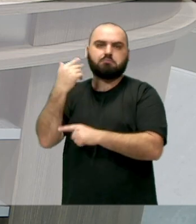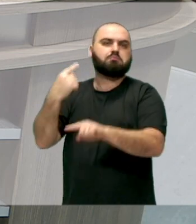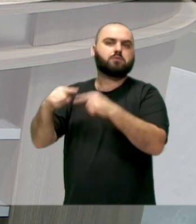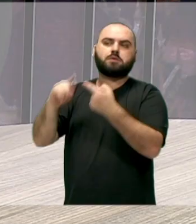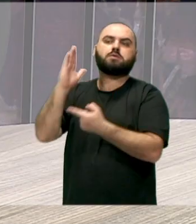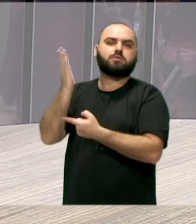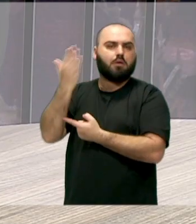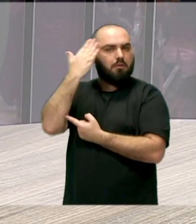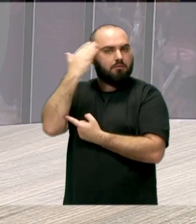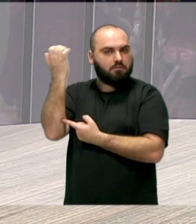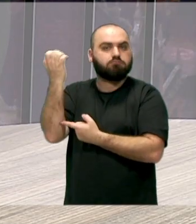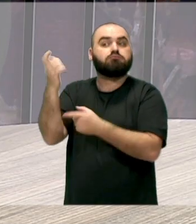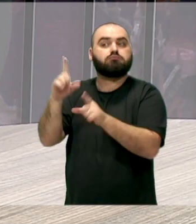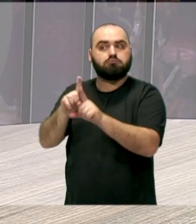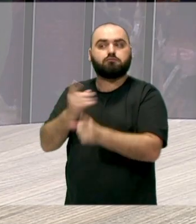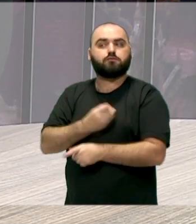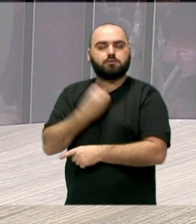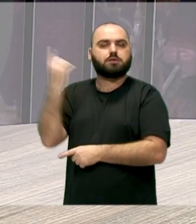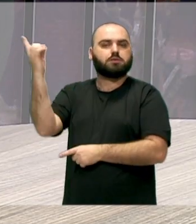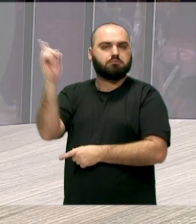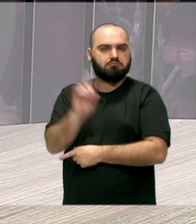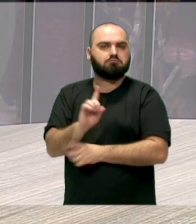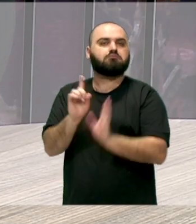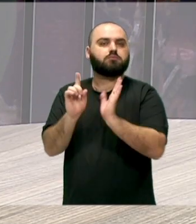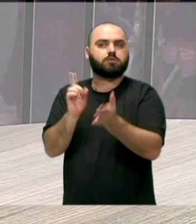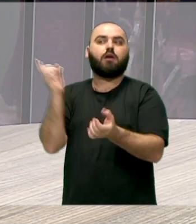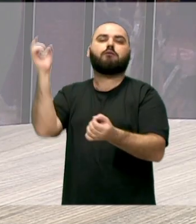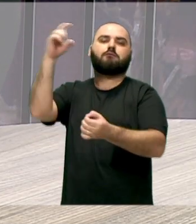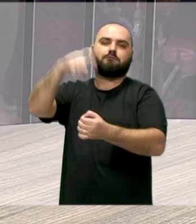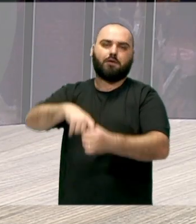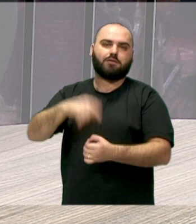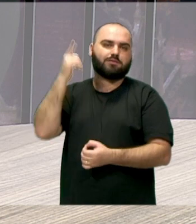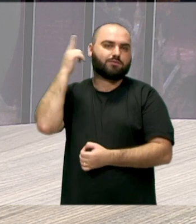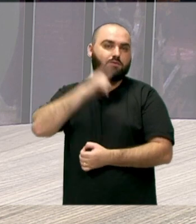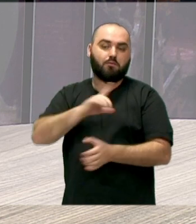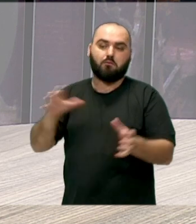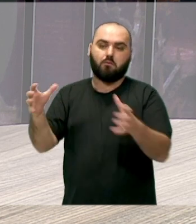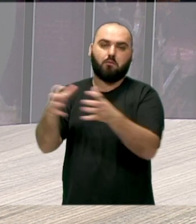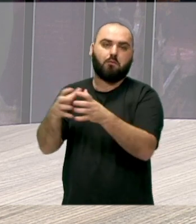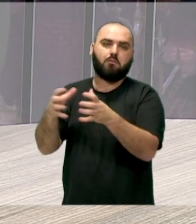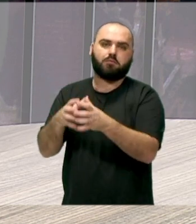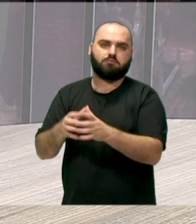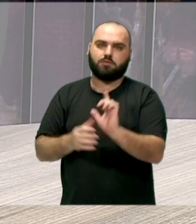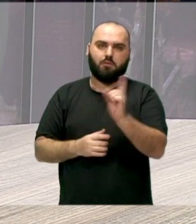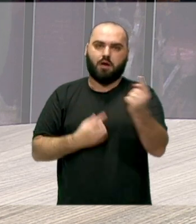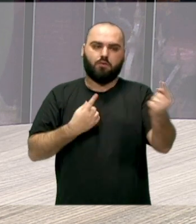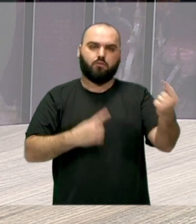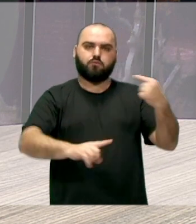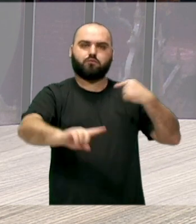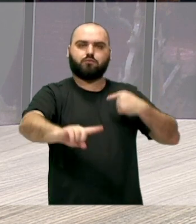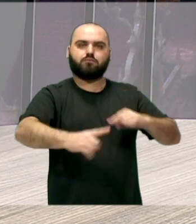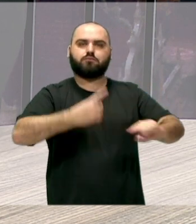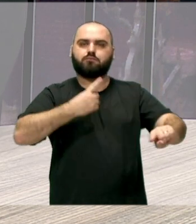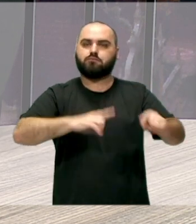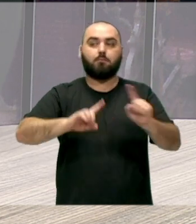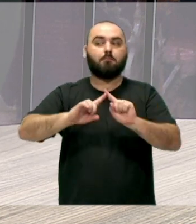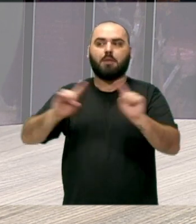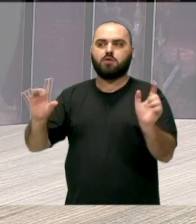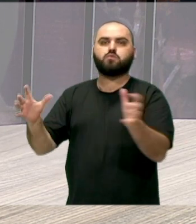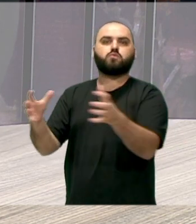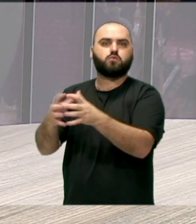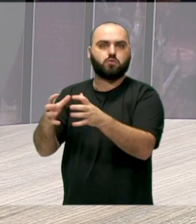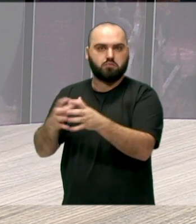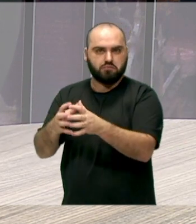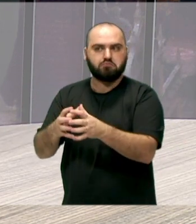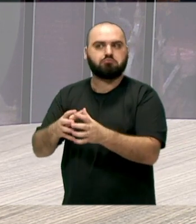né, no nosso festival. E agora vem também com uma super banda, não é orquestra, mas é uma banda também de peso. Aí, inclusive, a gente